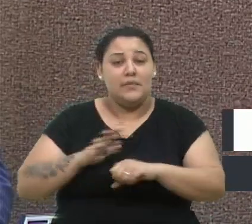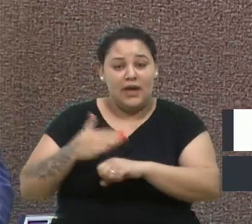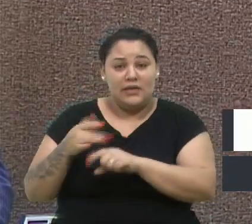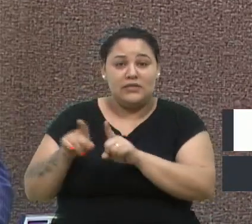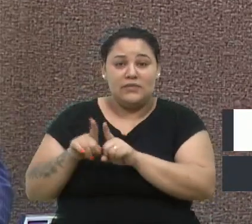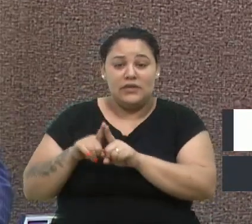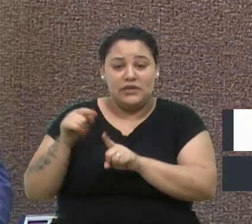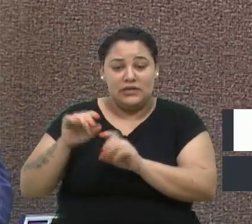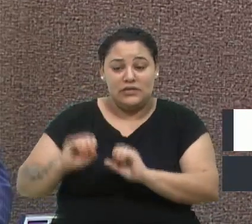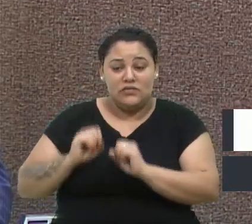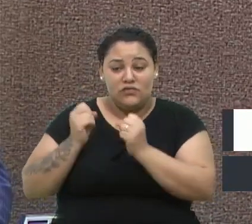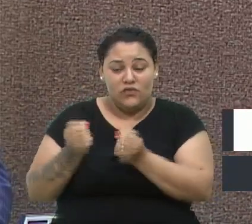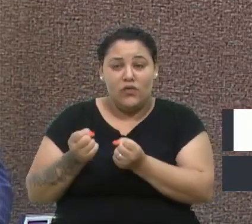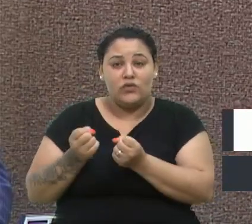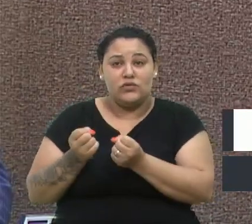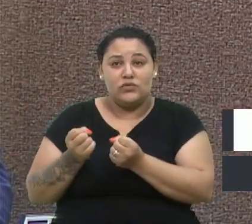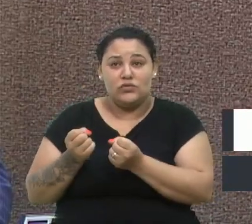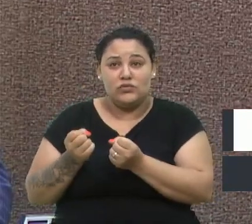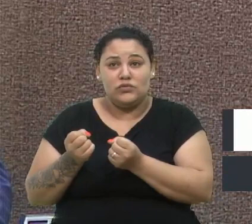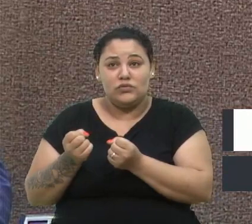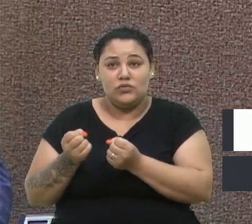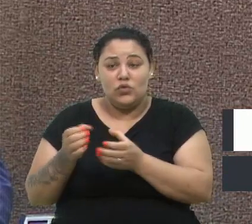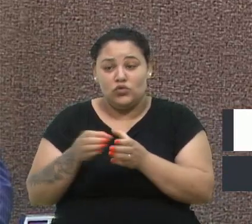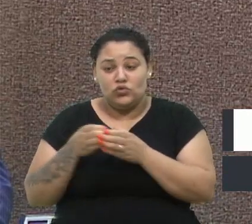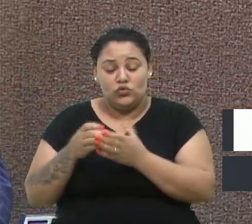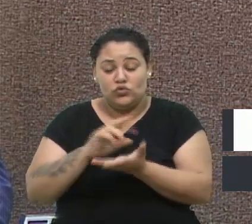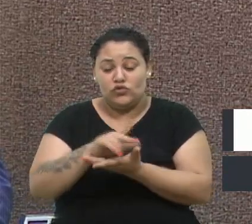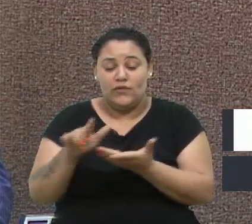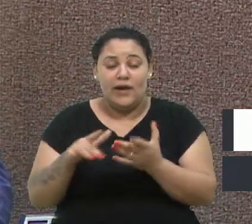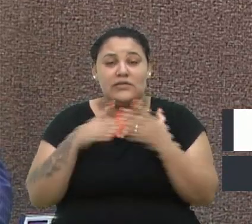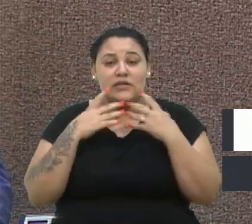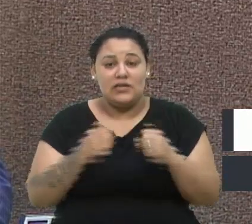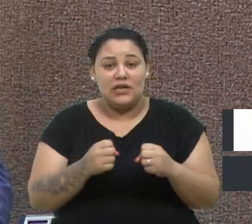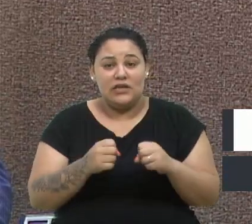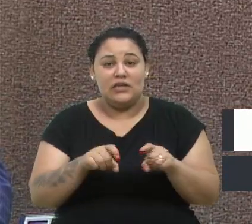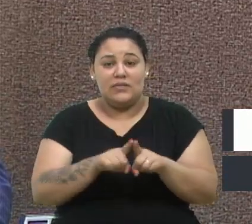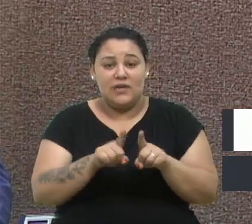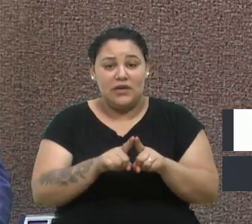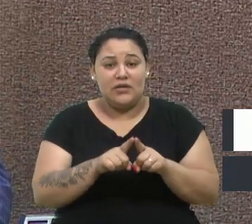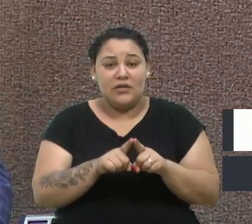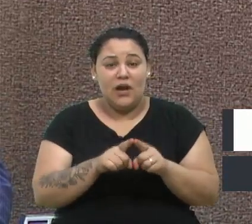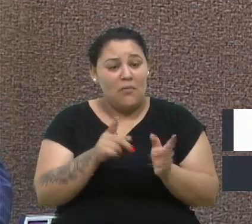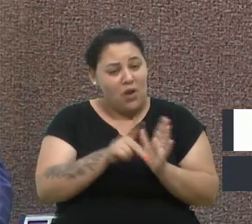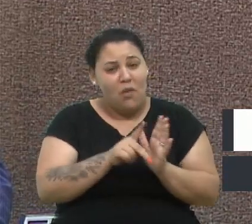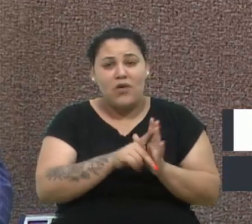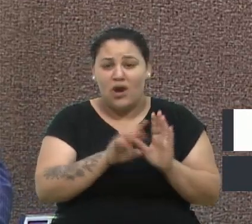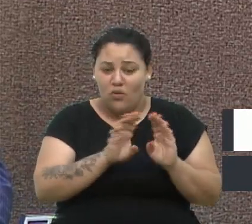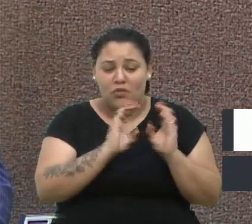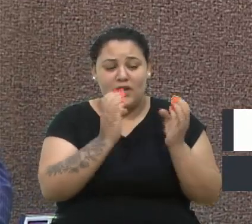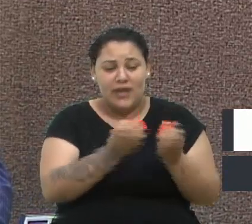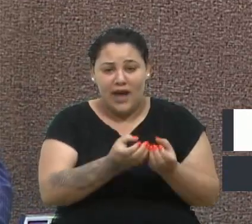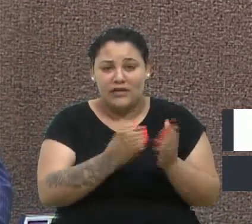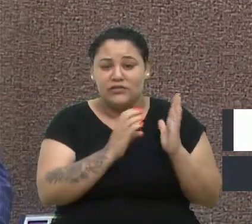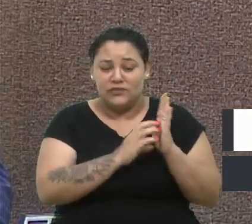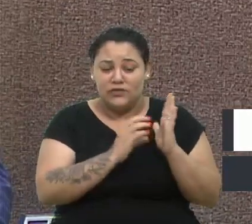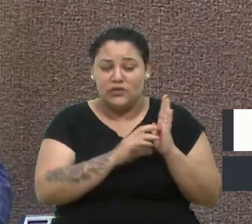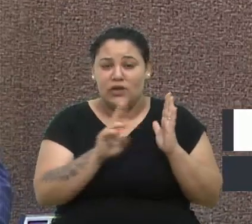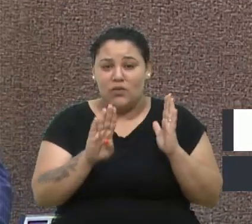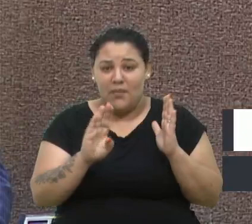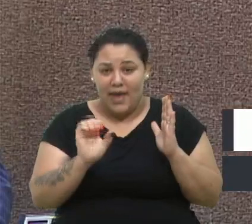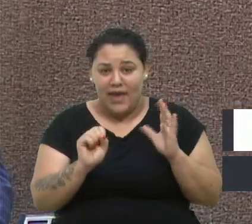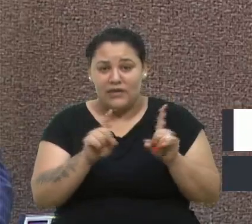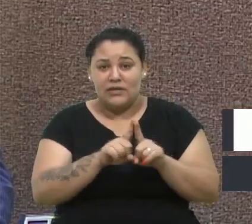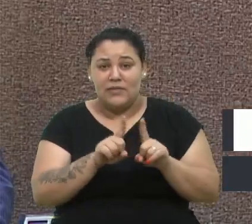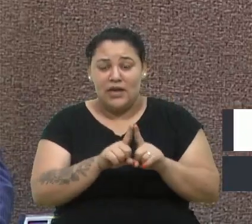esforço conjunto de várias secretarias, da comunidade, dos servidores da UBS,